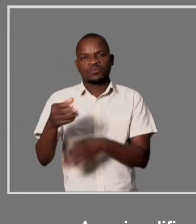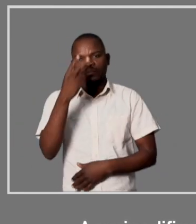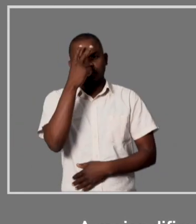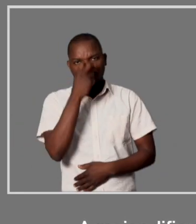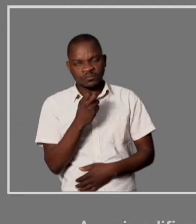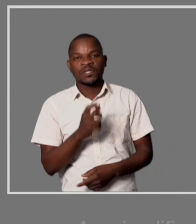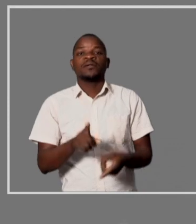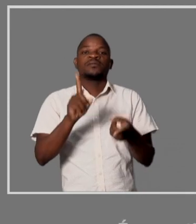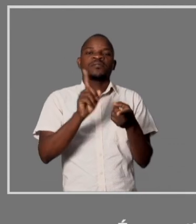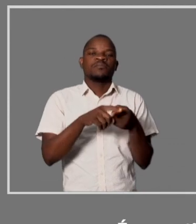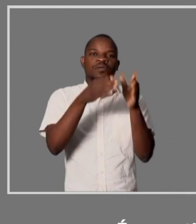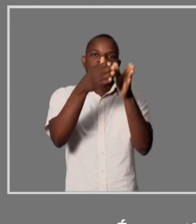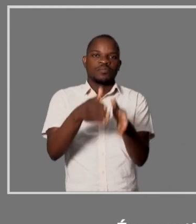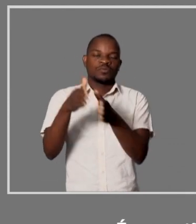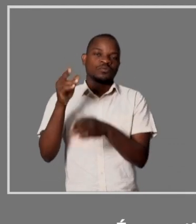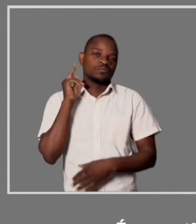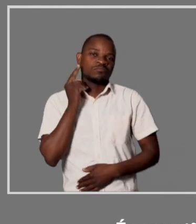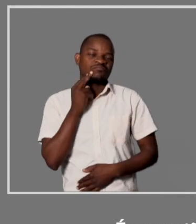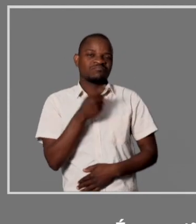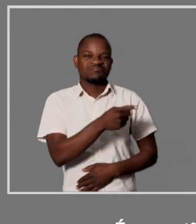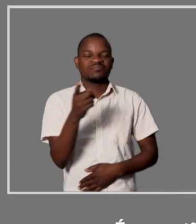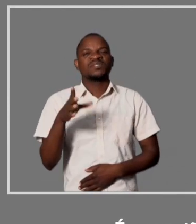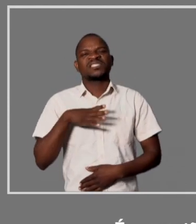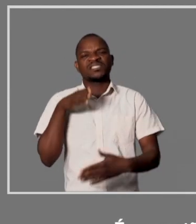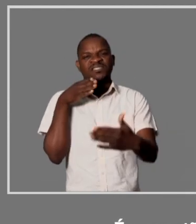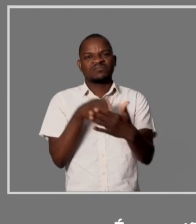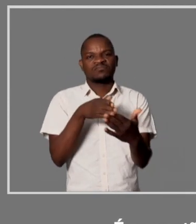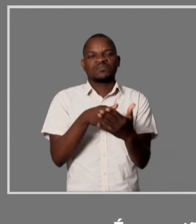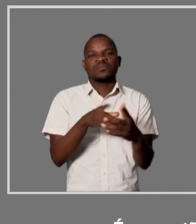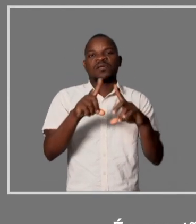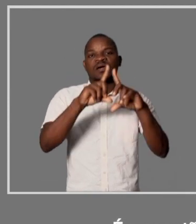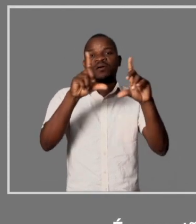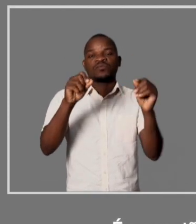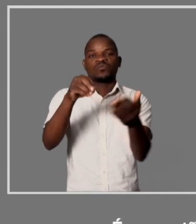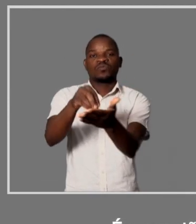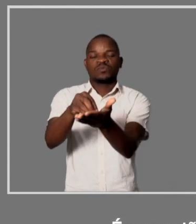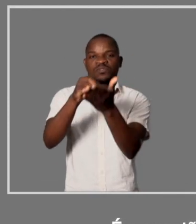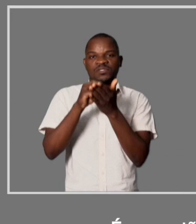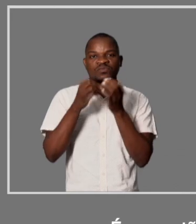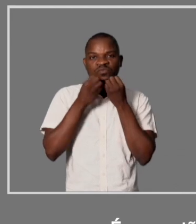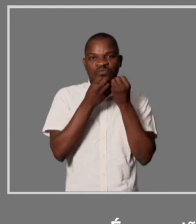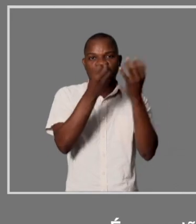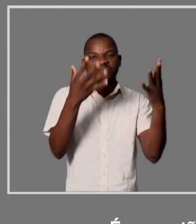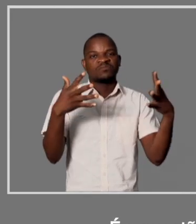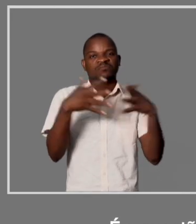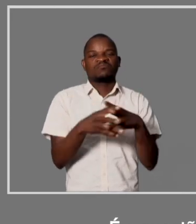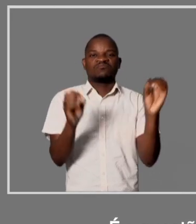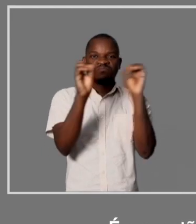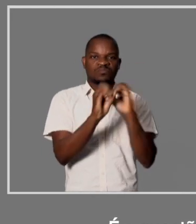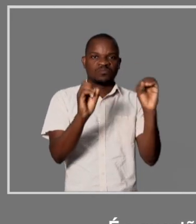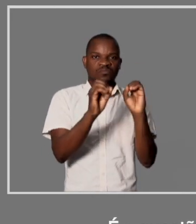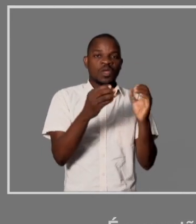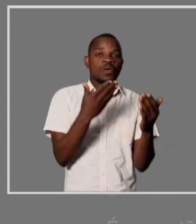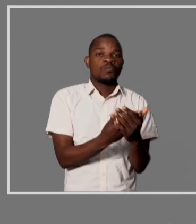a deficiência auditiva, é a questão do acesso à informação. Visto que no que tange à